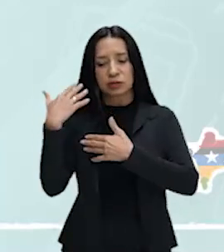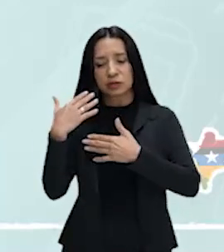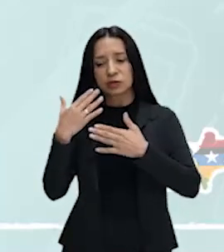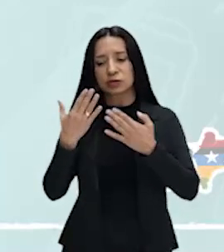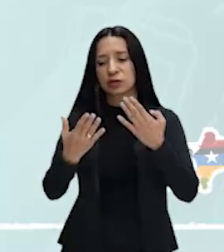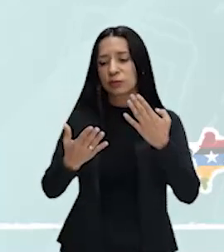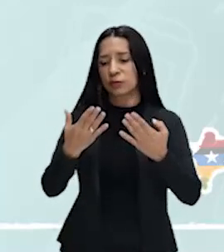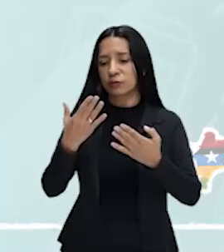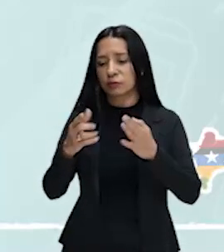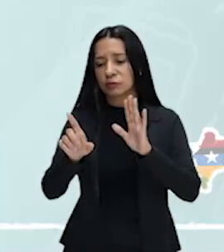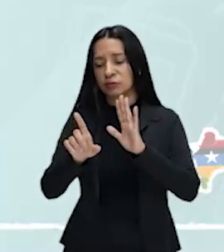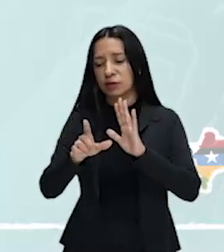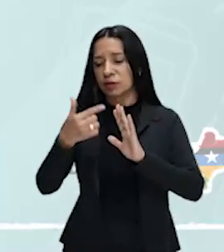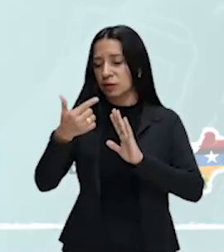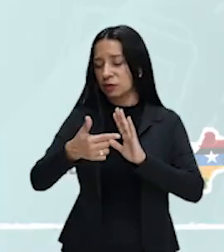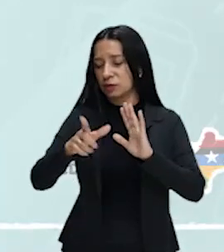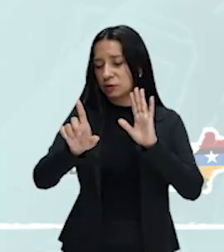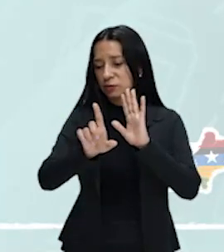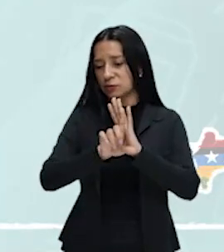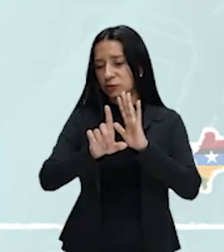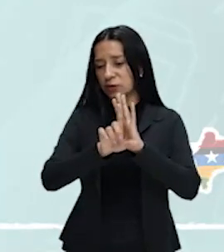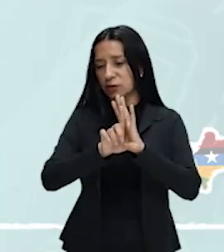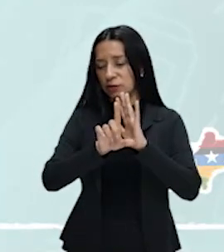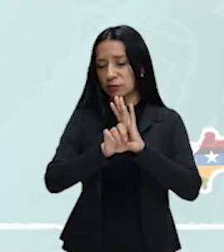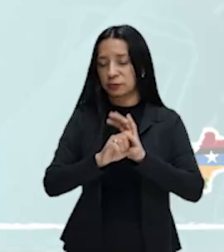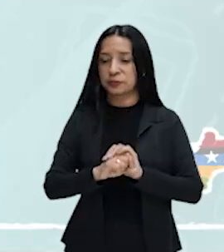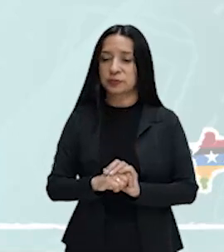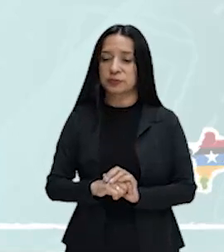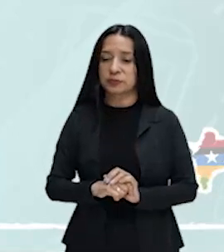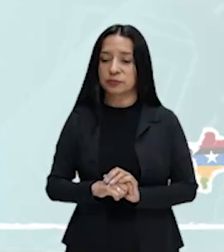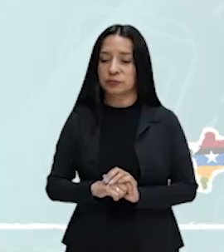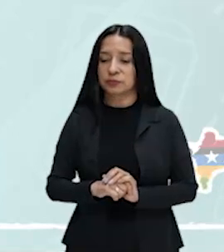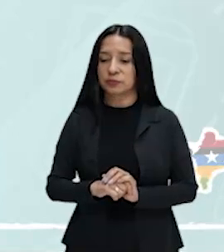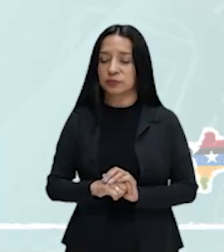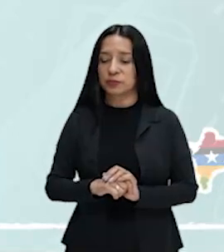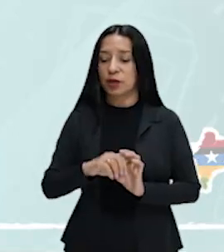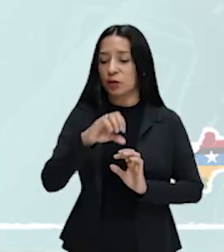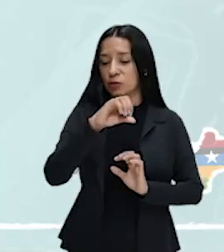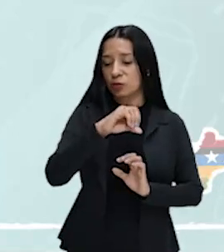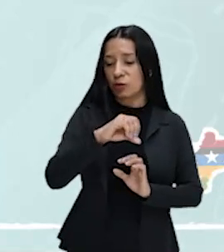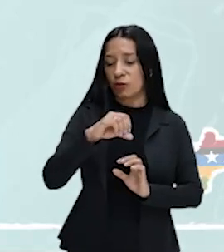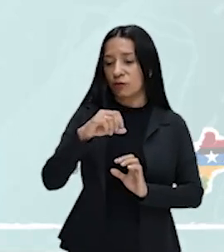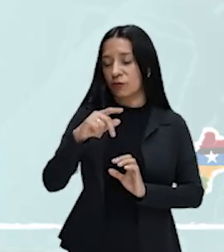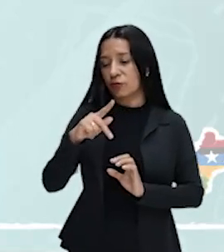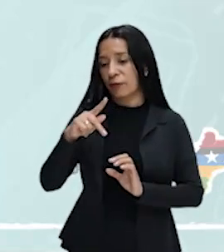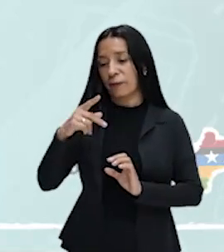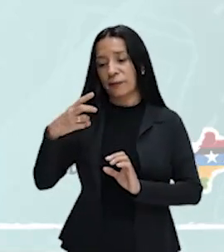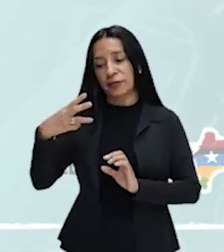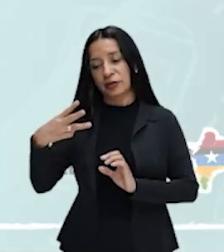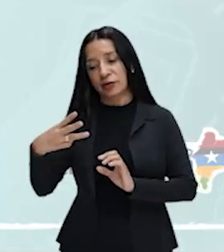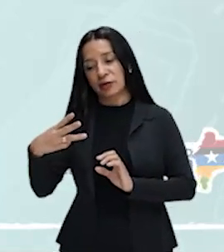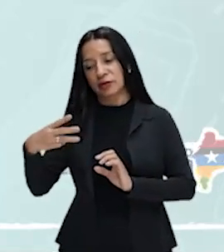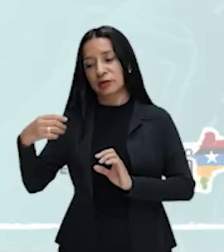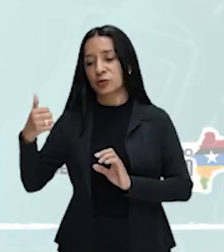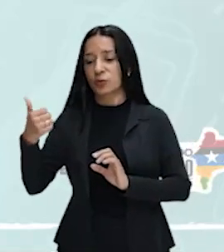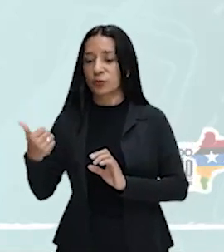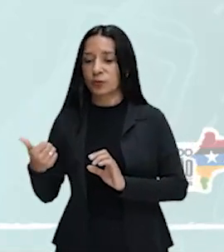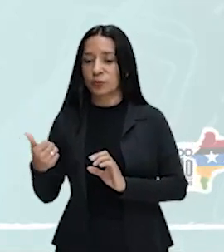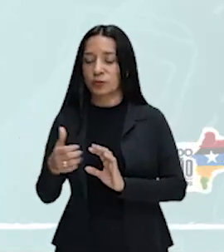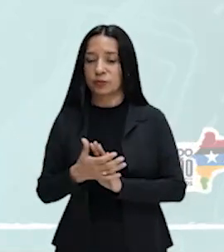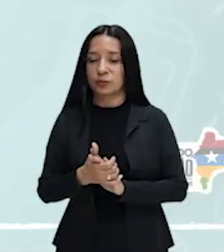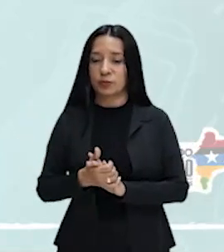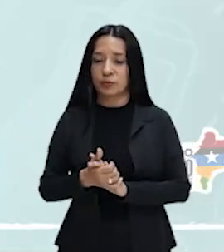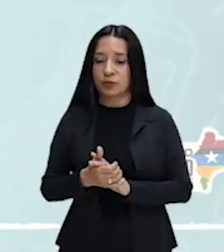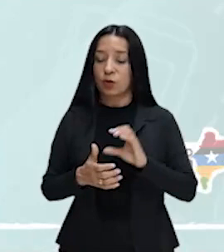segunda lei de Mendel, que é de 9 para 3 para 3 para 1. Então, eu vou ter, ó, 9